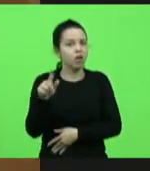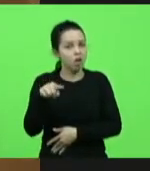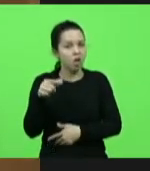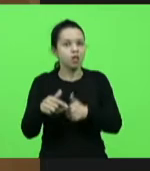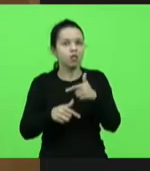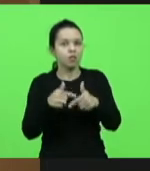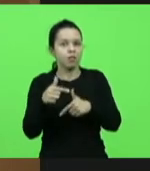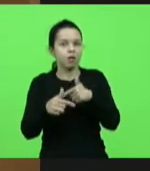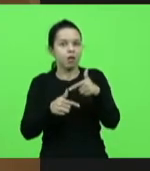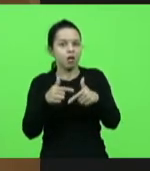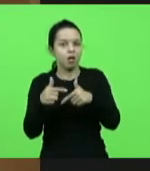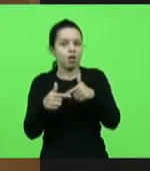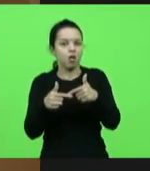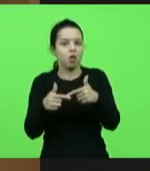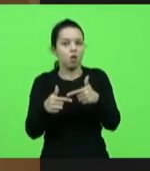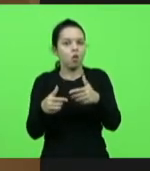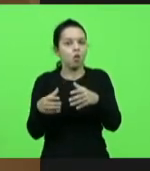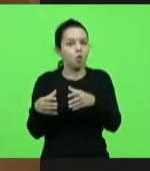Colombo.